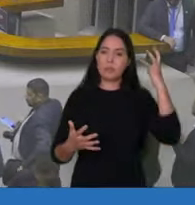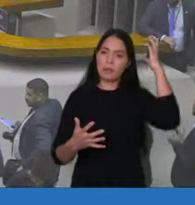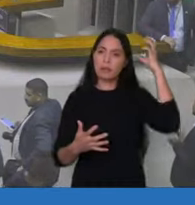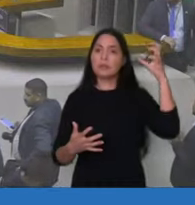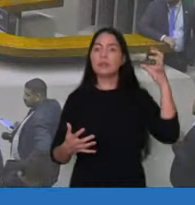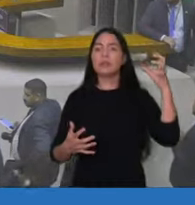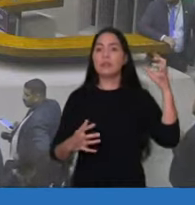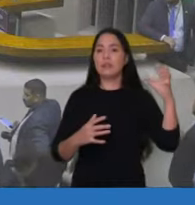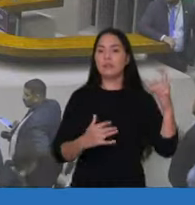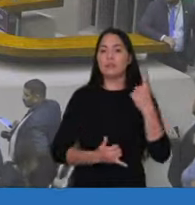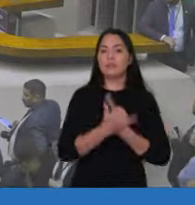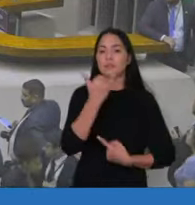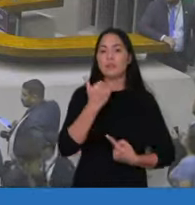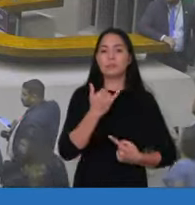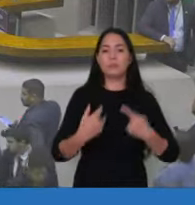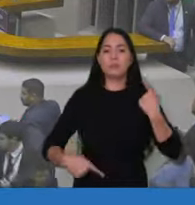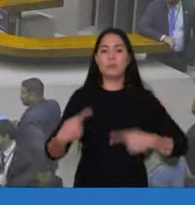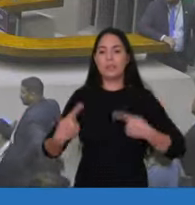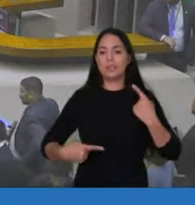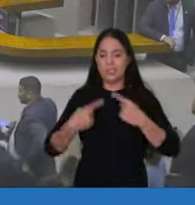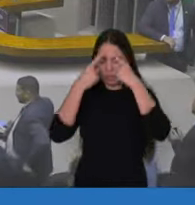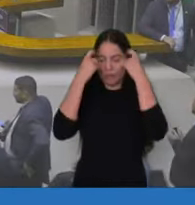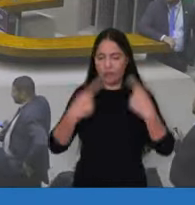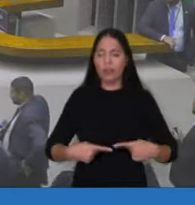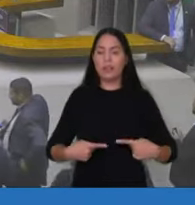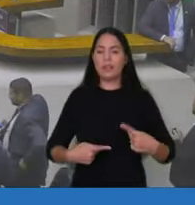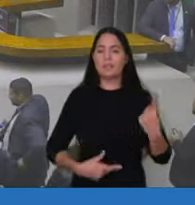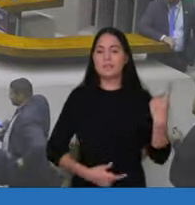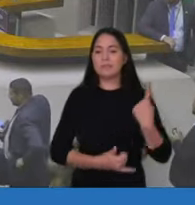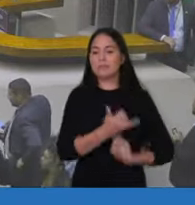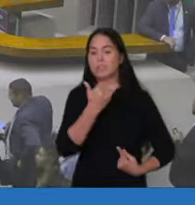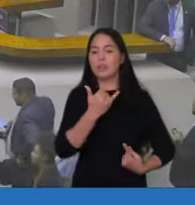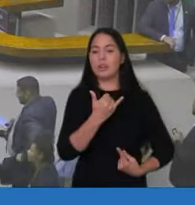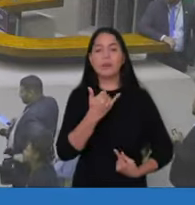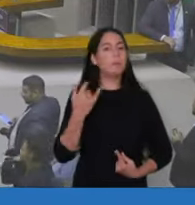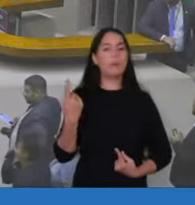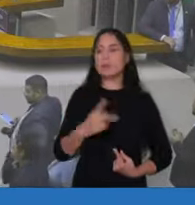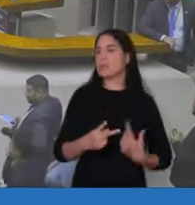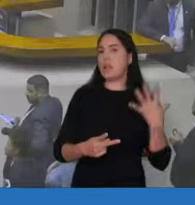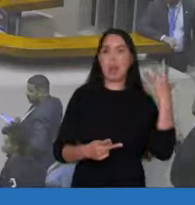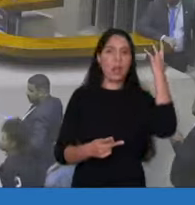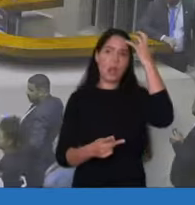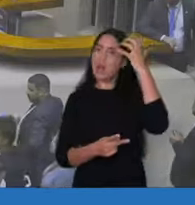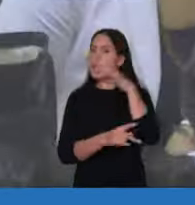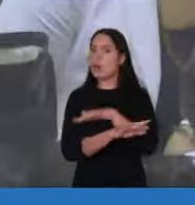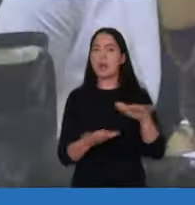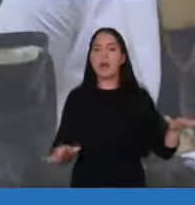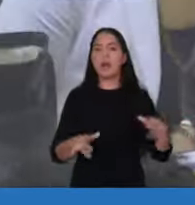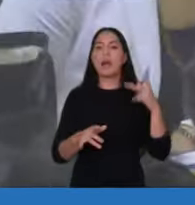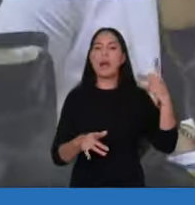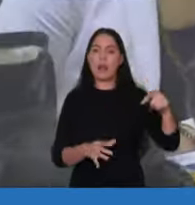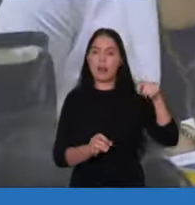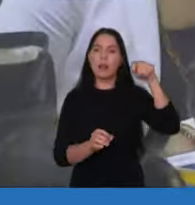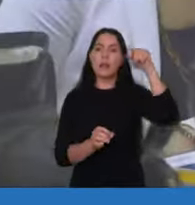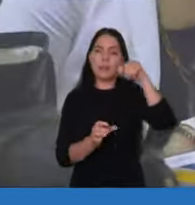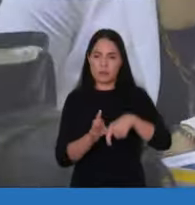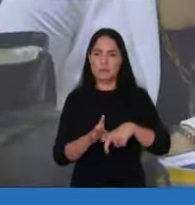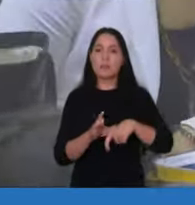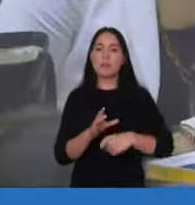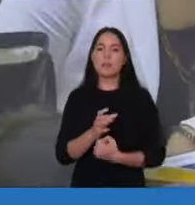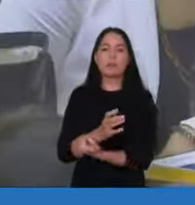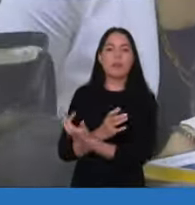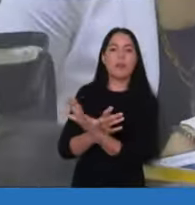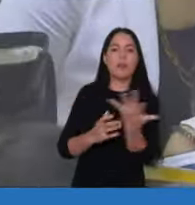política. E a gente está aqui hoje, prova que ela não se acabou, como muitos dizem. Ela é uma semente e ela se